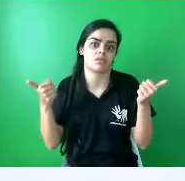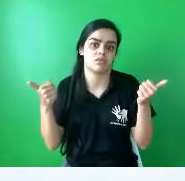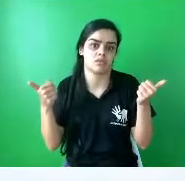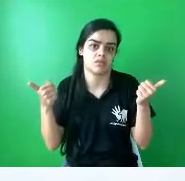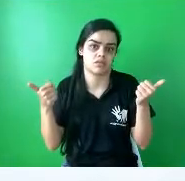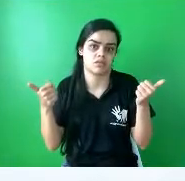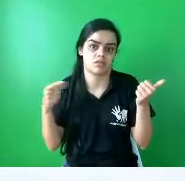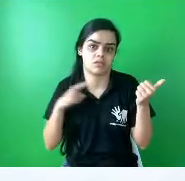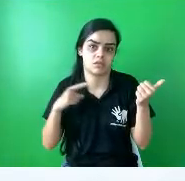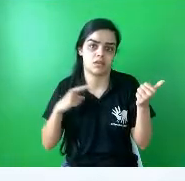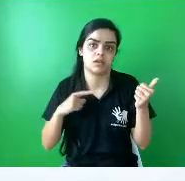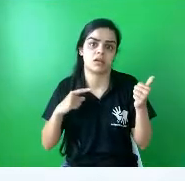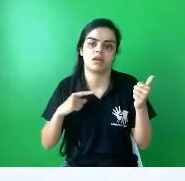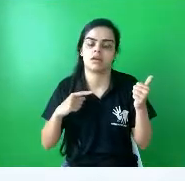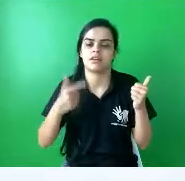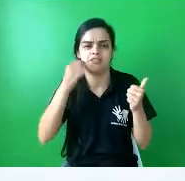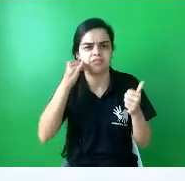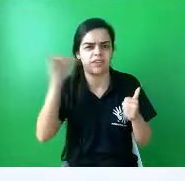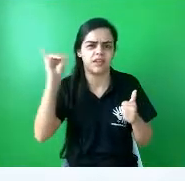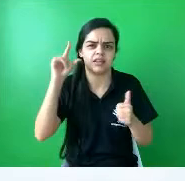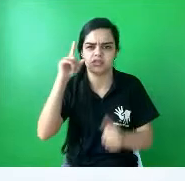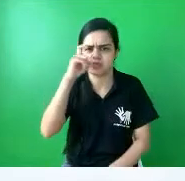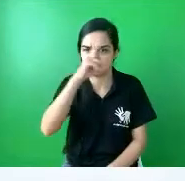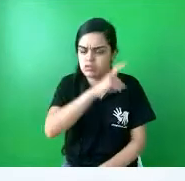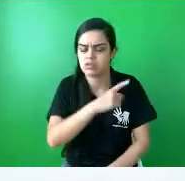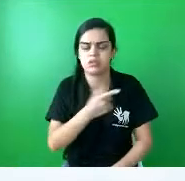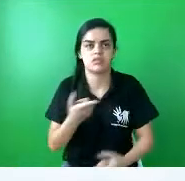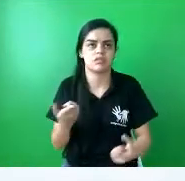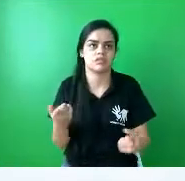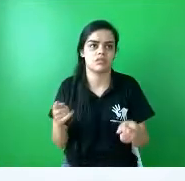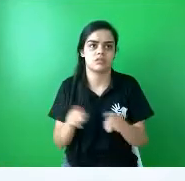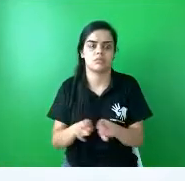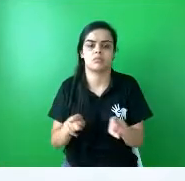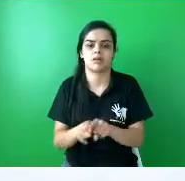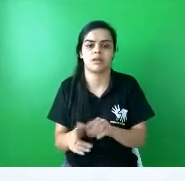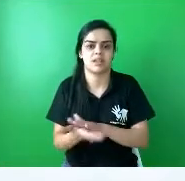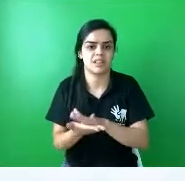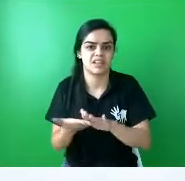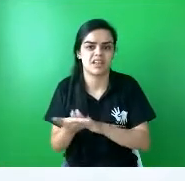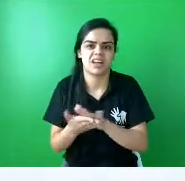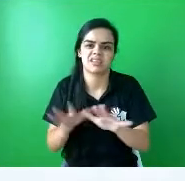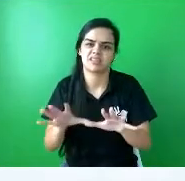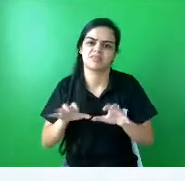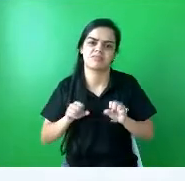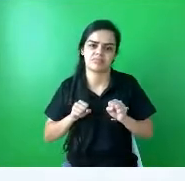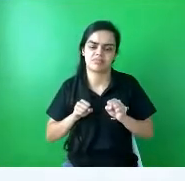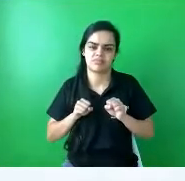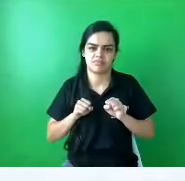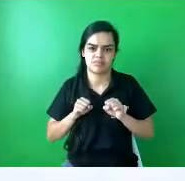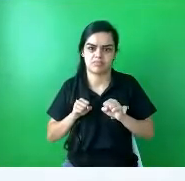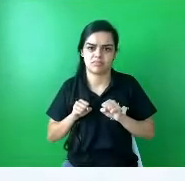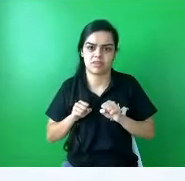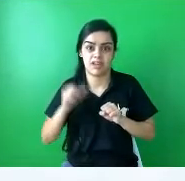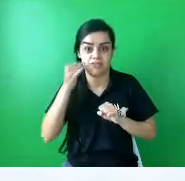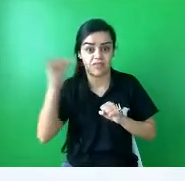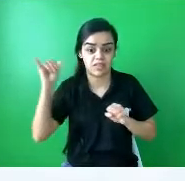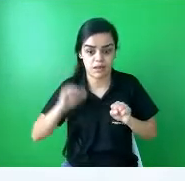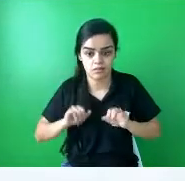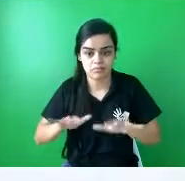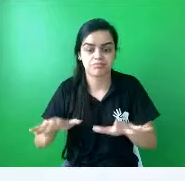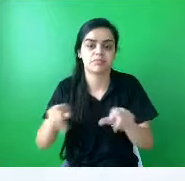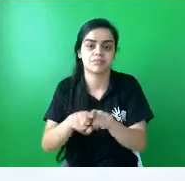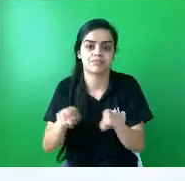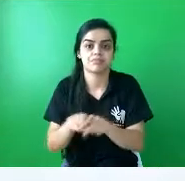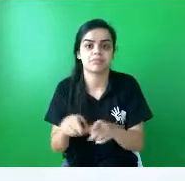tenha menor dificuldade, tenhamos aí nenhum tipo de caso, menor contágio, pelo menos da nossa parte.